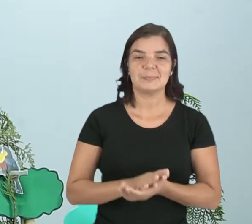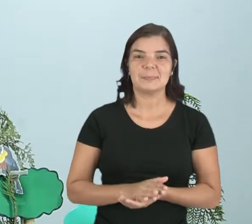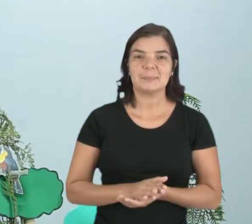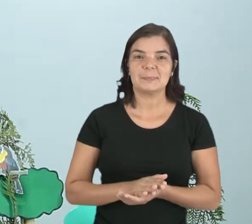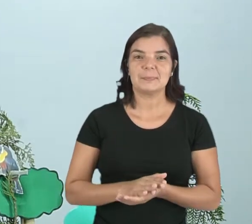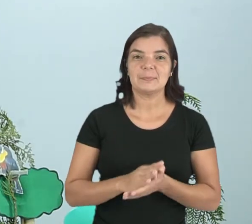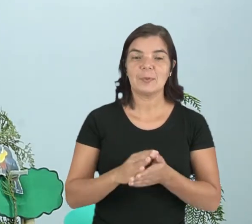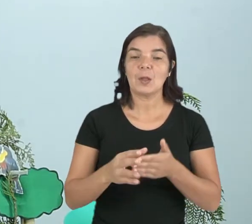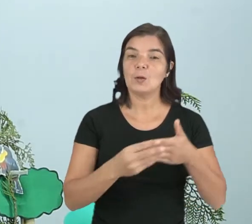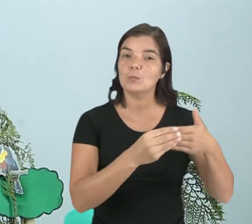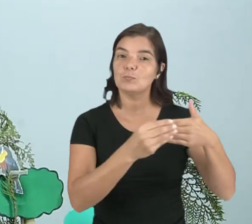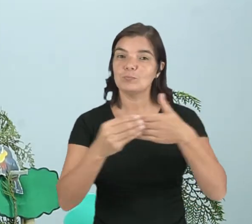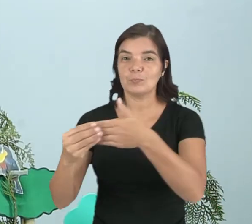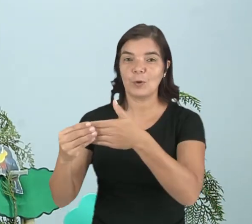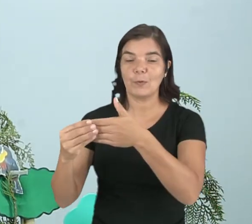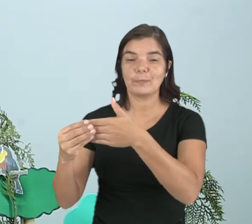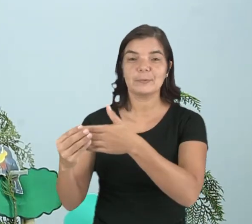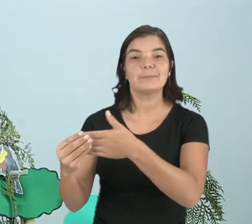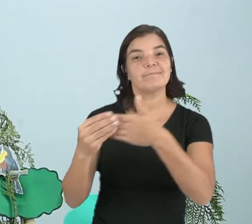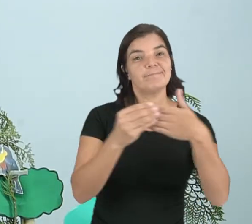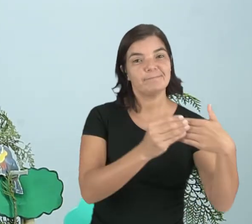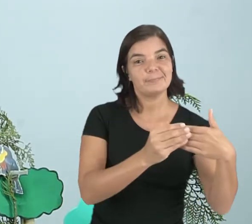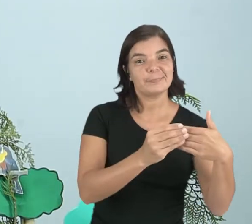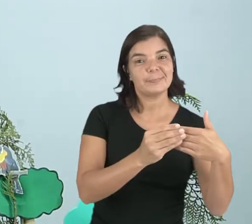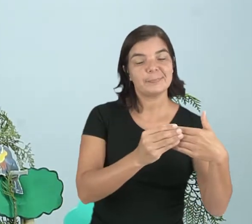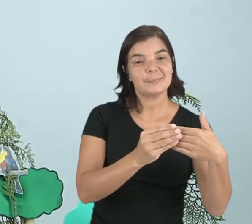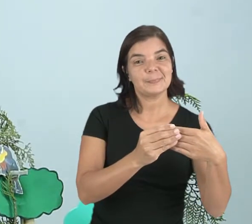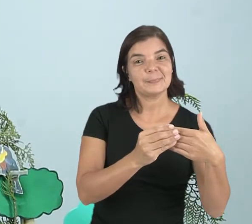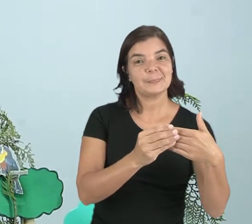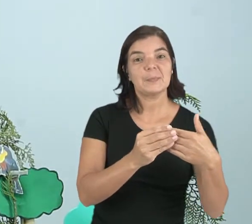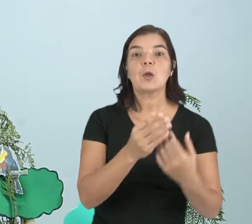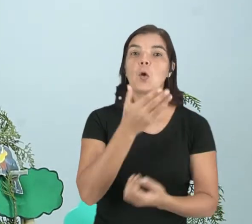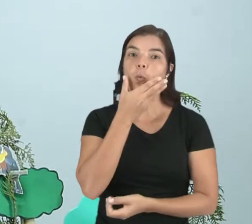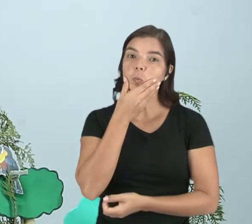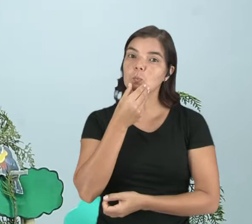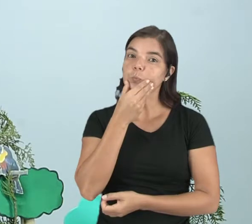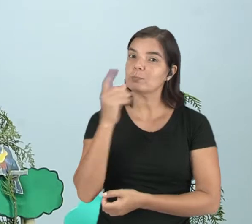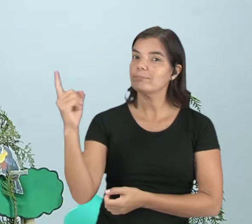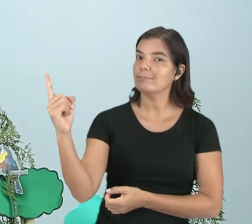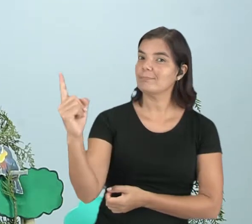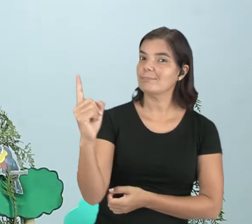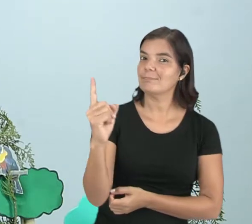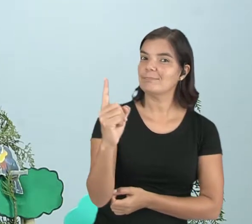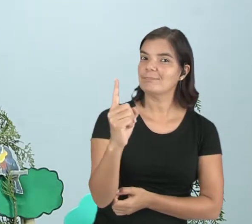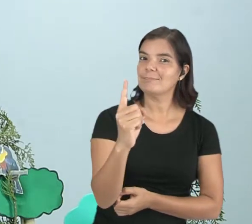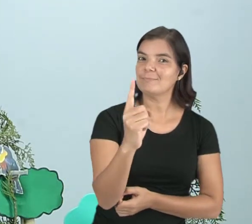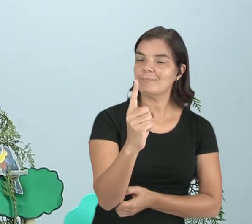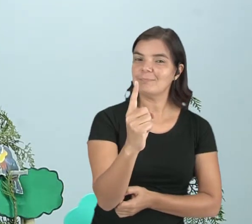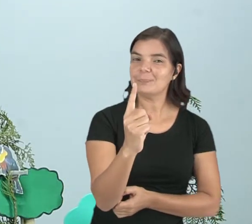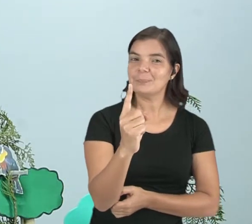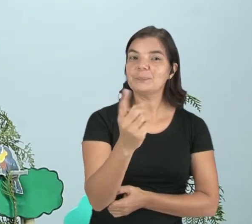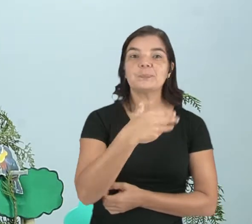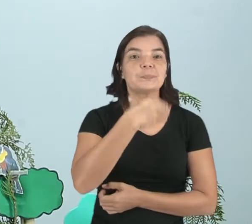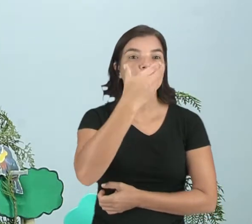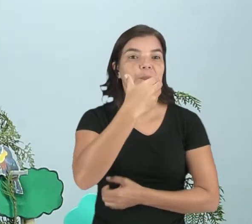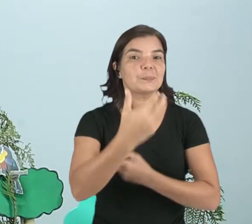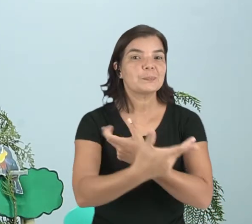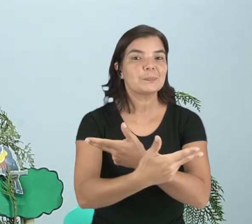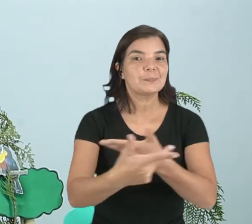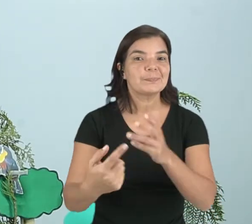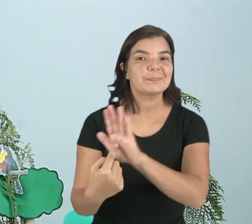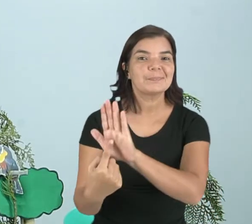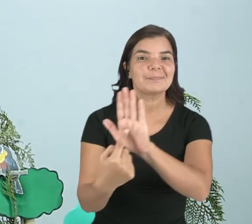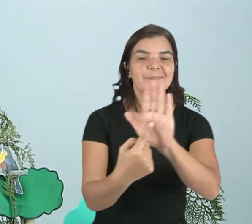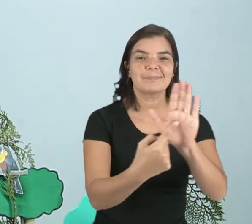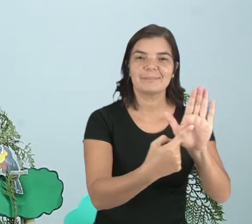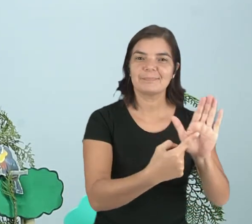do leva e traz, lá e vem um rapaz, as frutas mostrar,